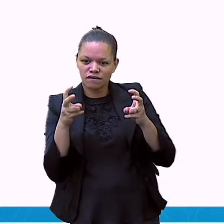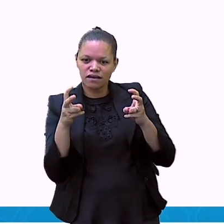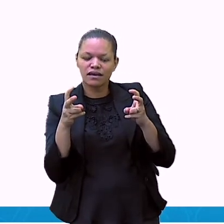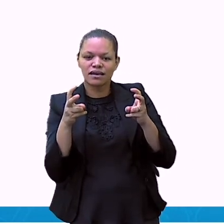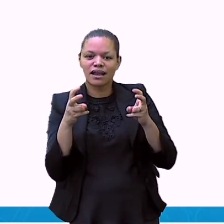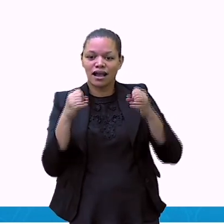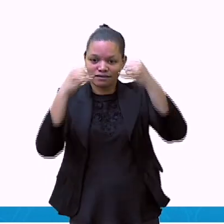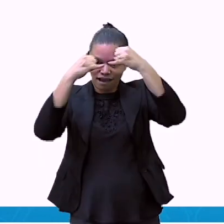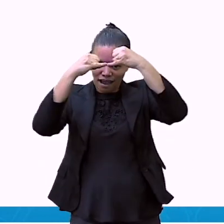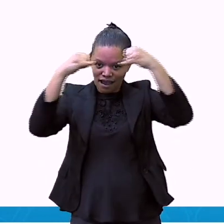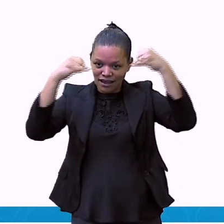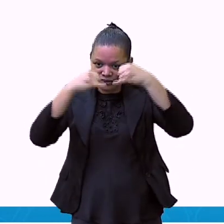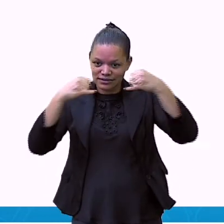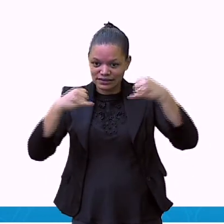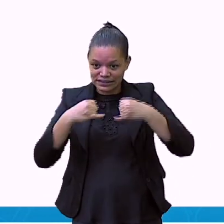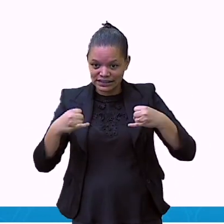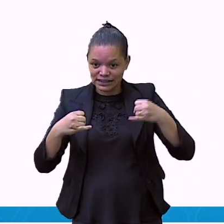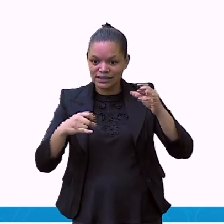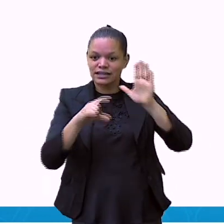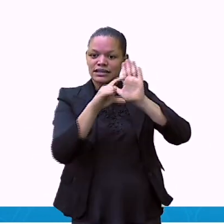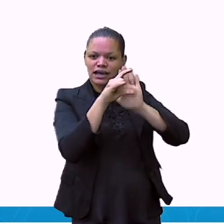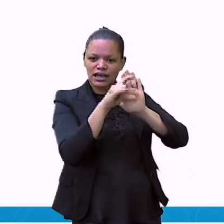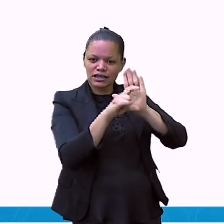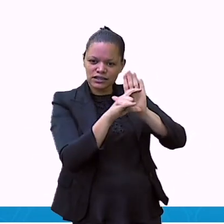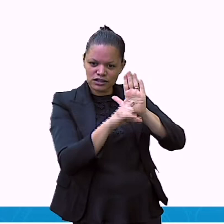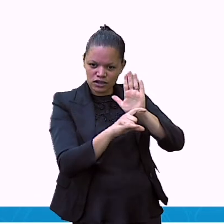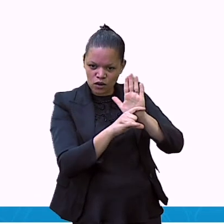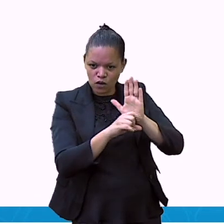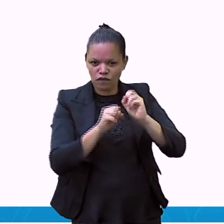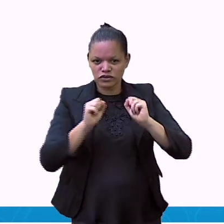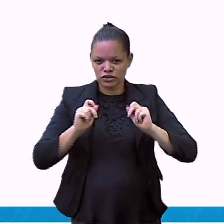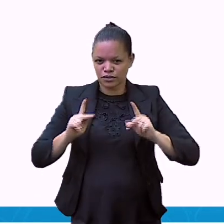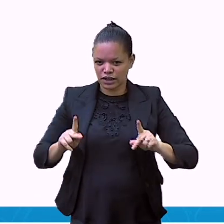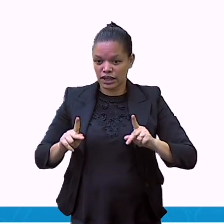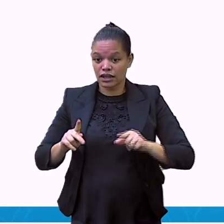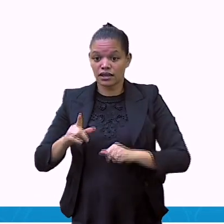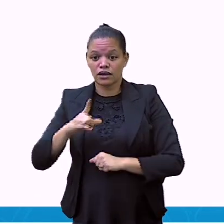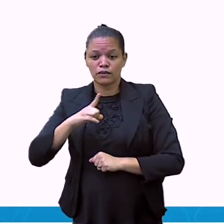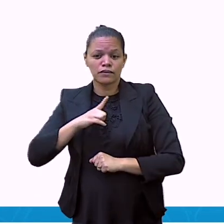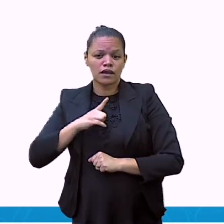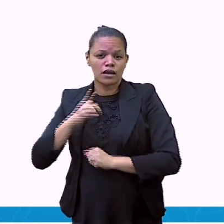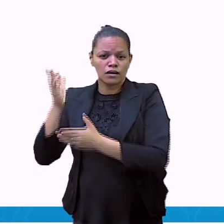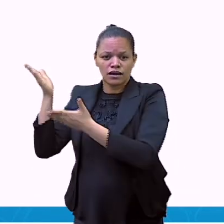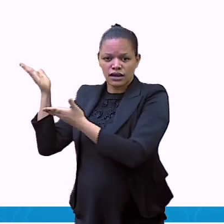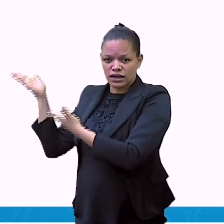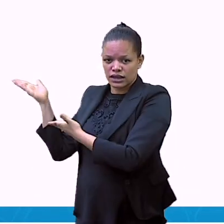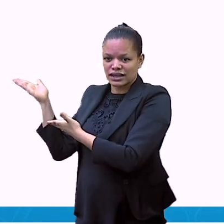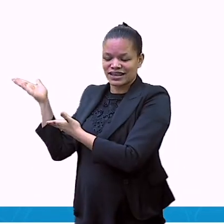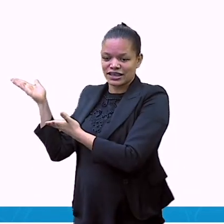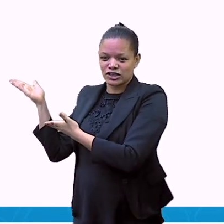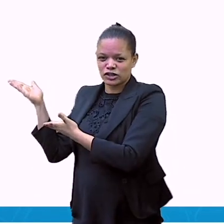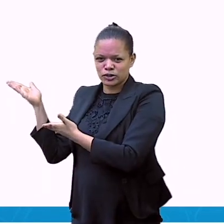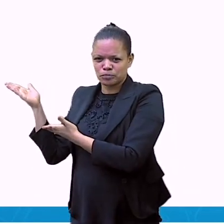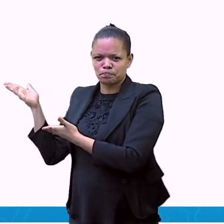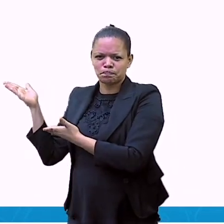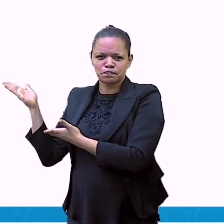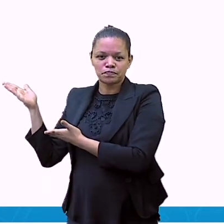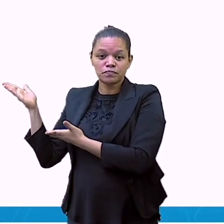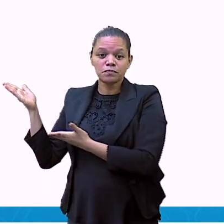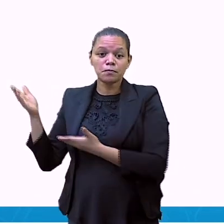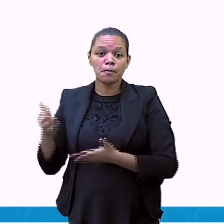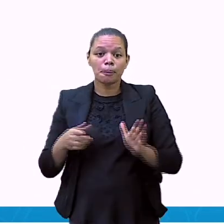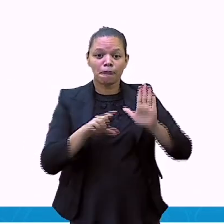os 20 versos foram distribuídos em 3 estrofes, 3 blocos